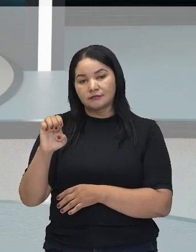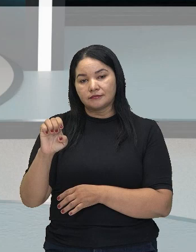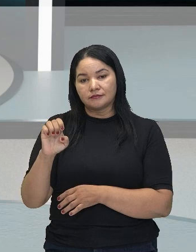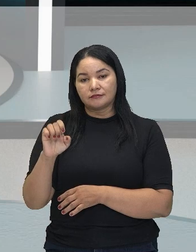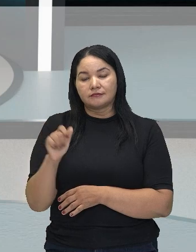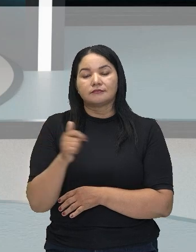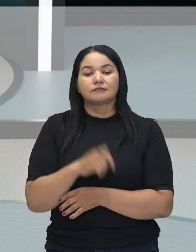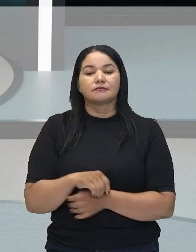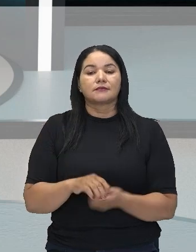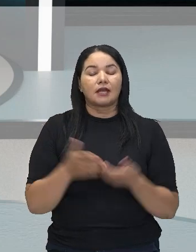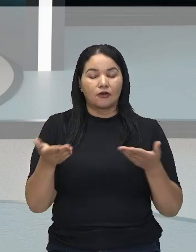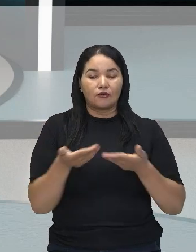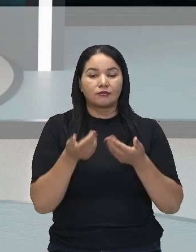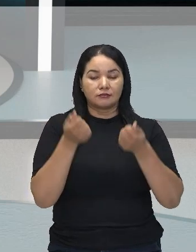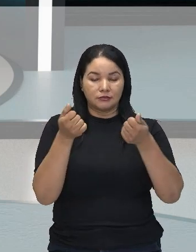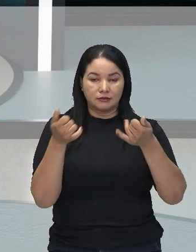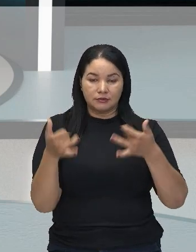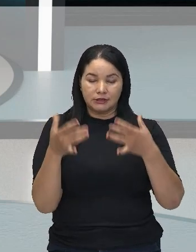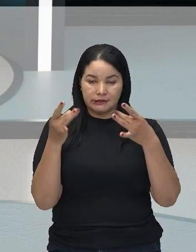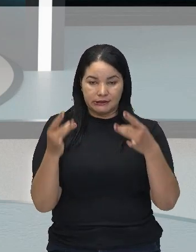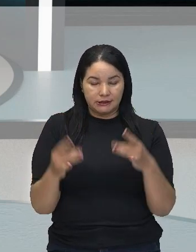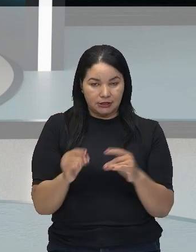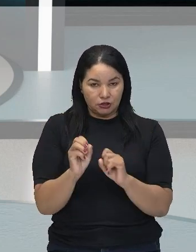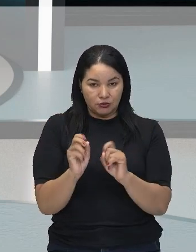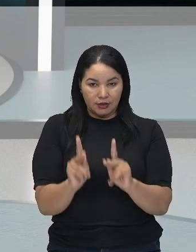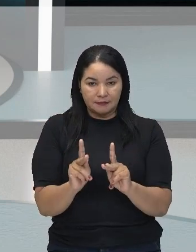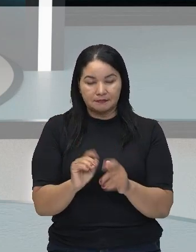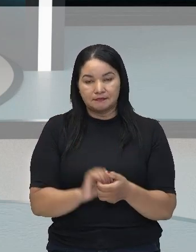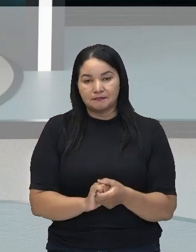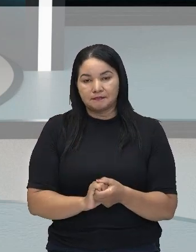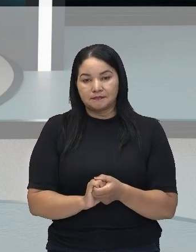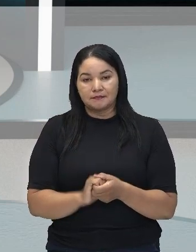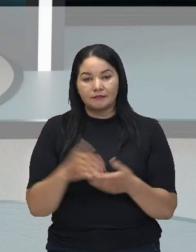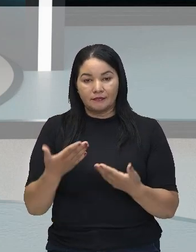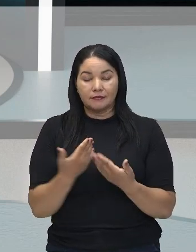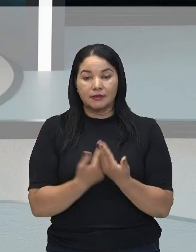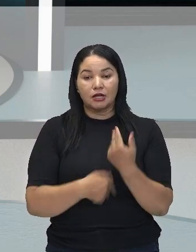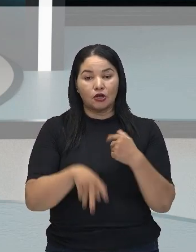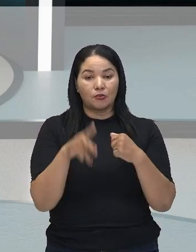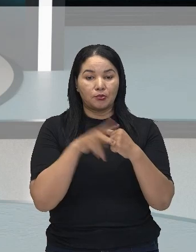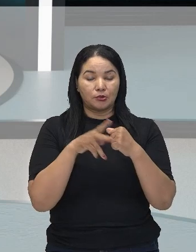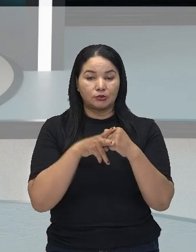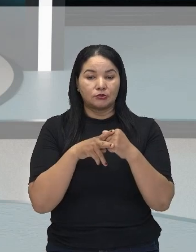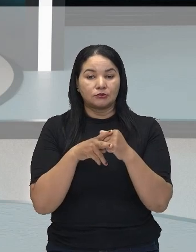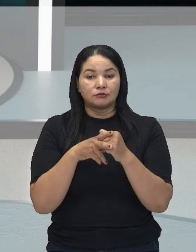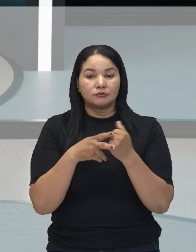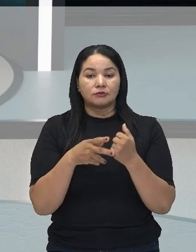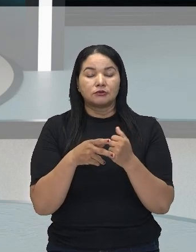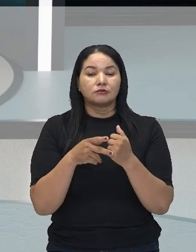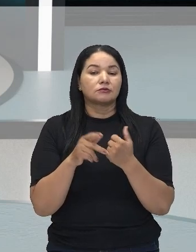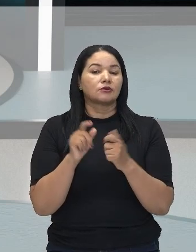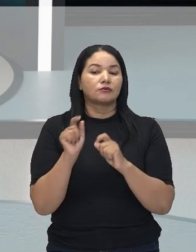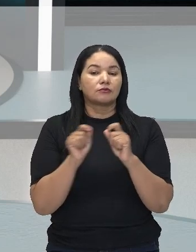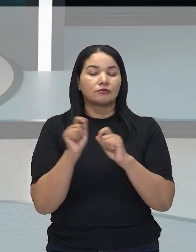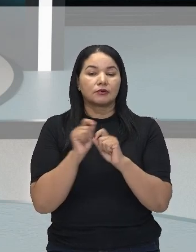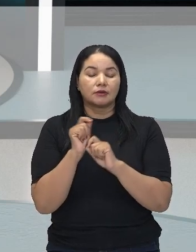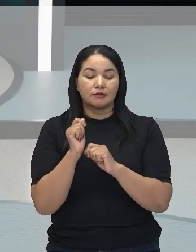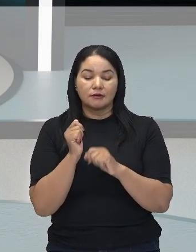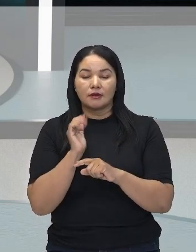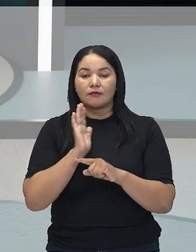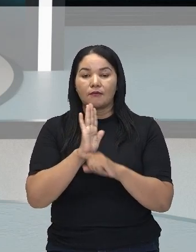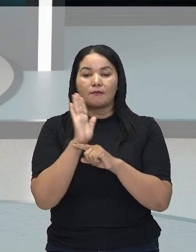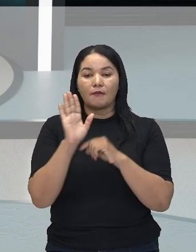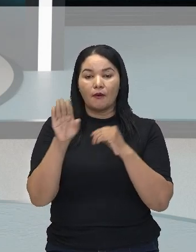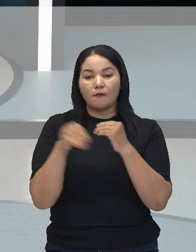Eu vou explicar isso agora para vocês, tá certo? Esses aqui são os pronomes átonos, que eles assumem a função de complemento